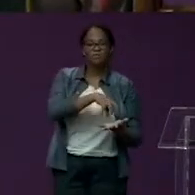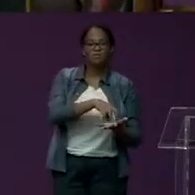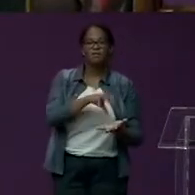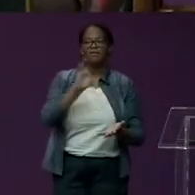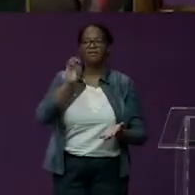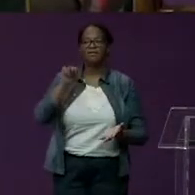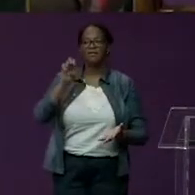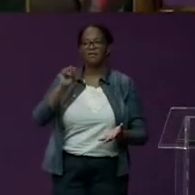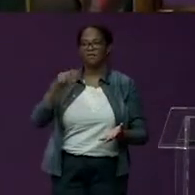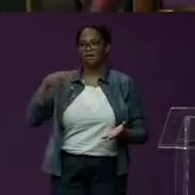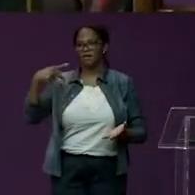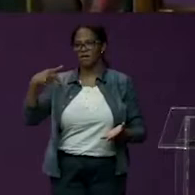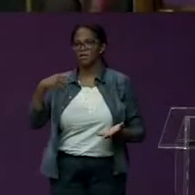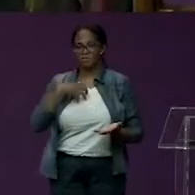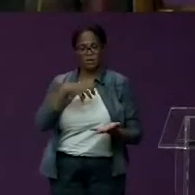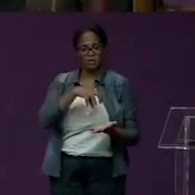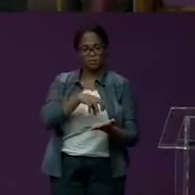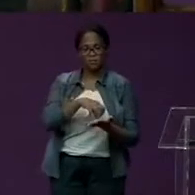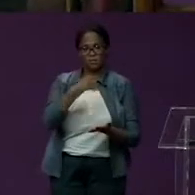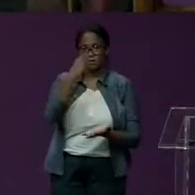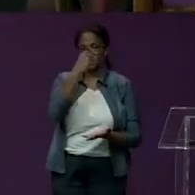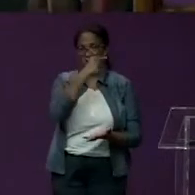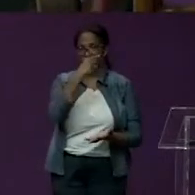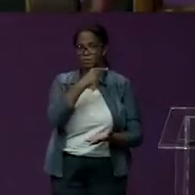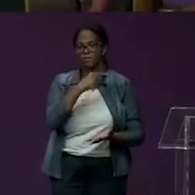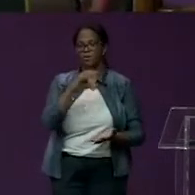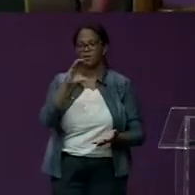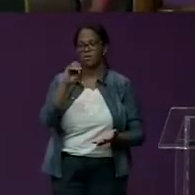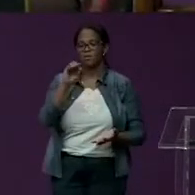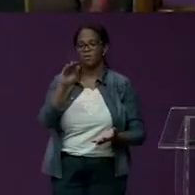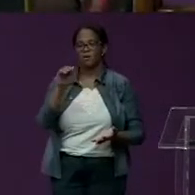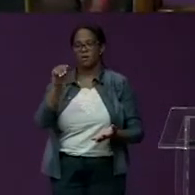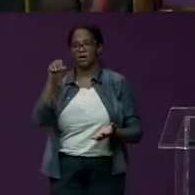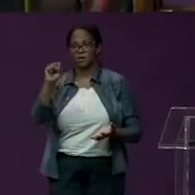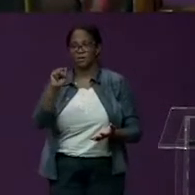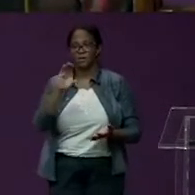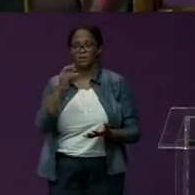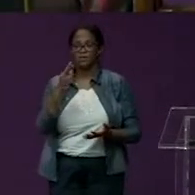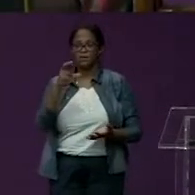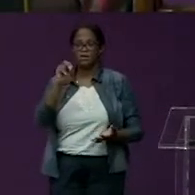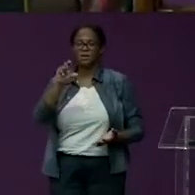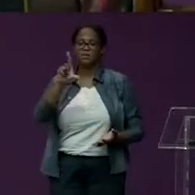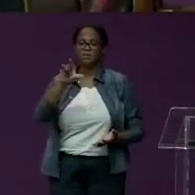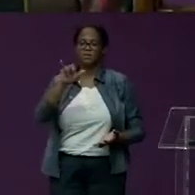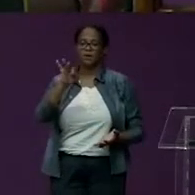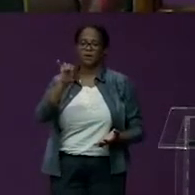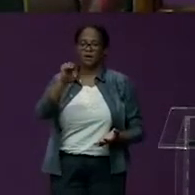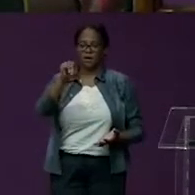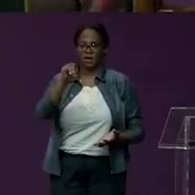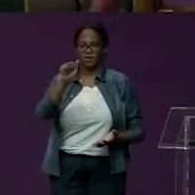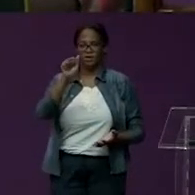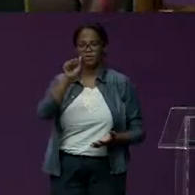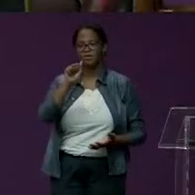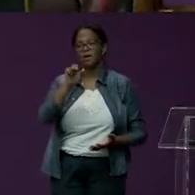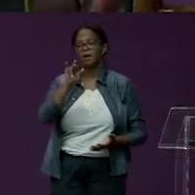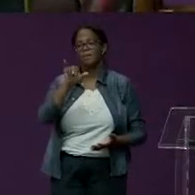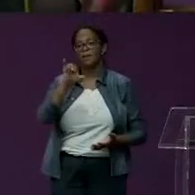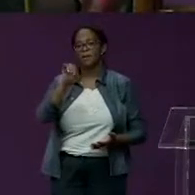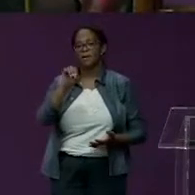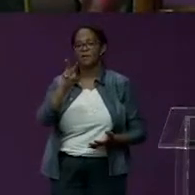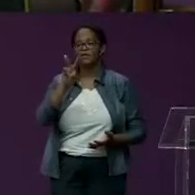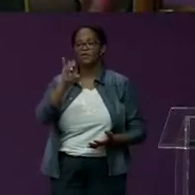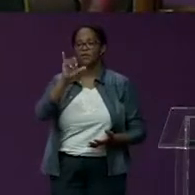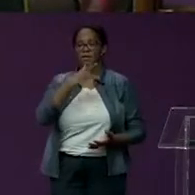de Saúde Pública, um centro, que é o CLAVES, né, o Centro Latino-Americano de Estudos de Violência e Saúde,